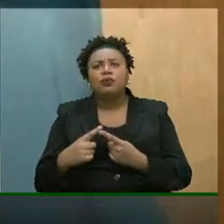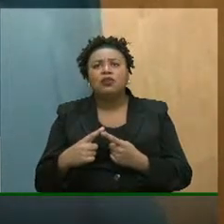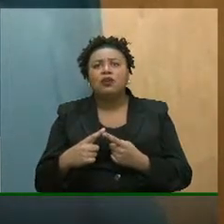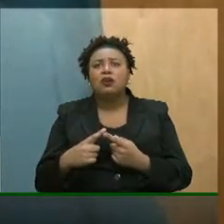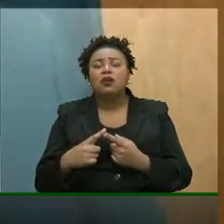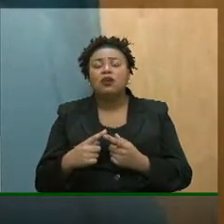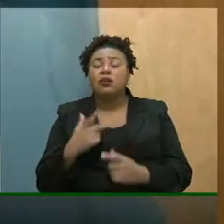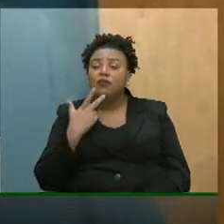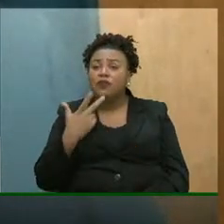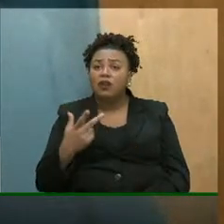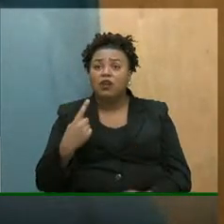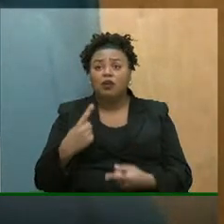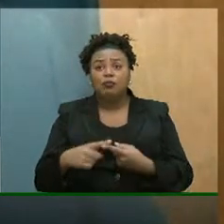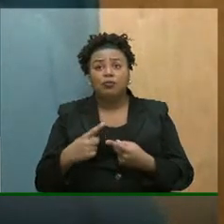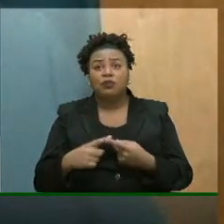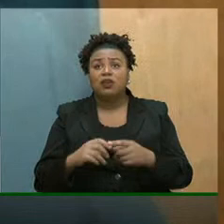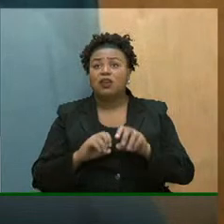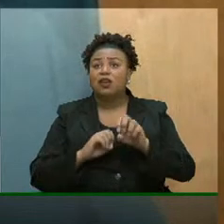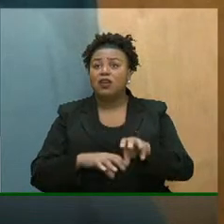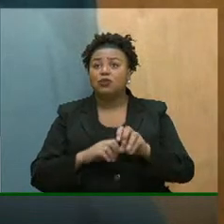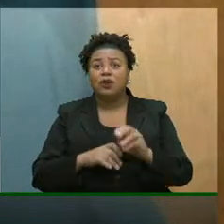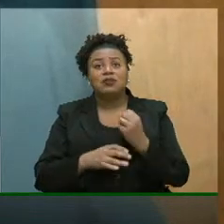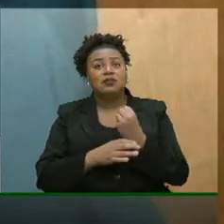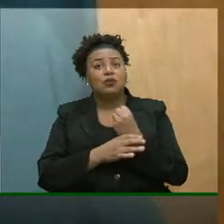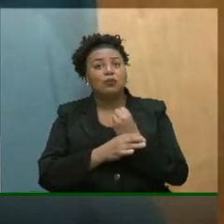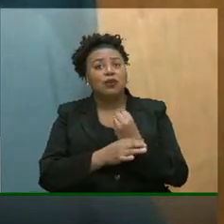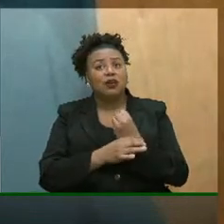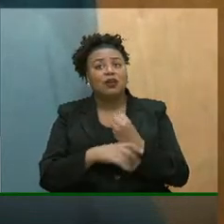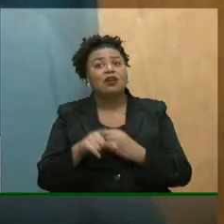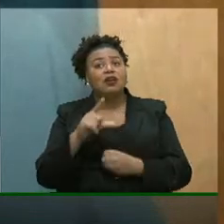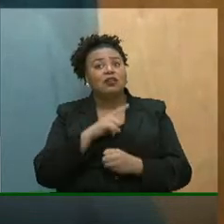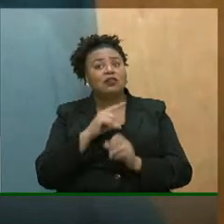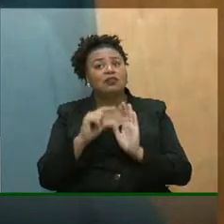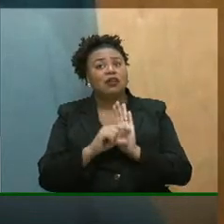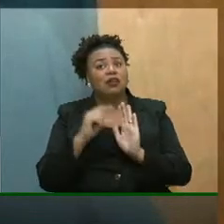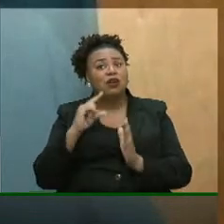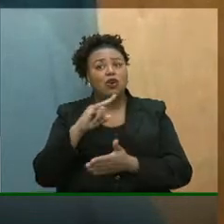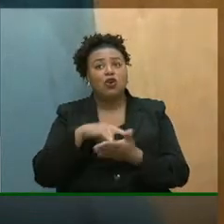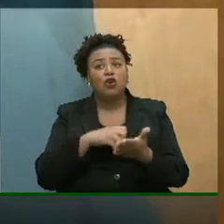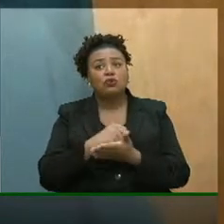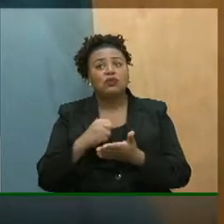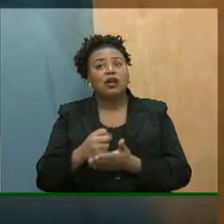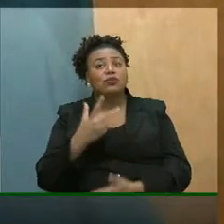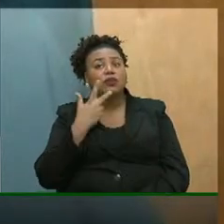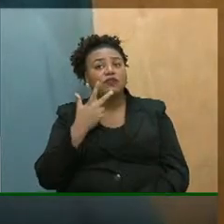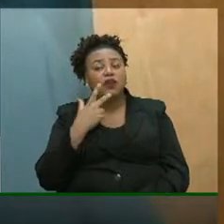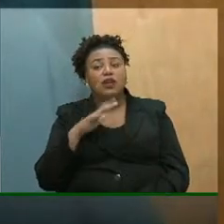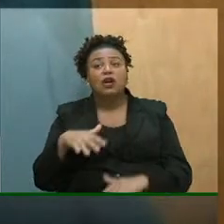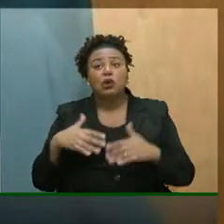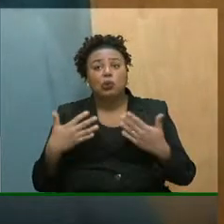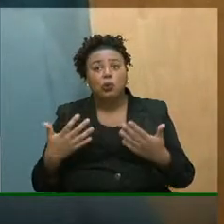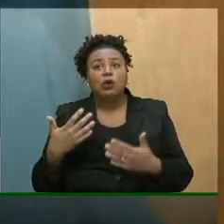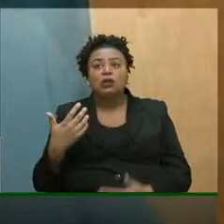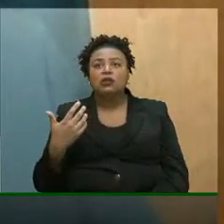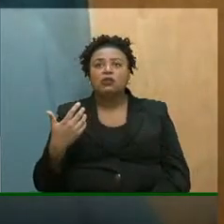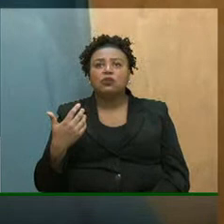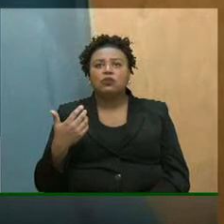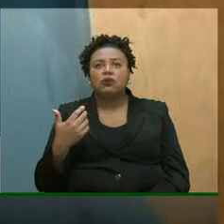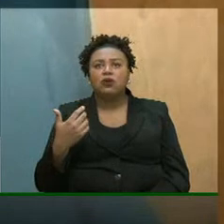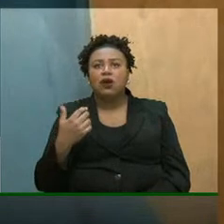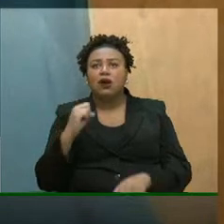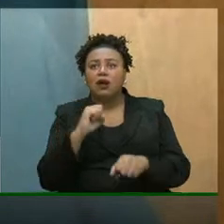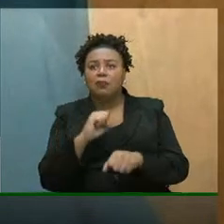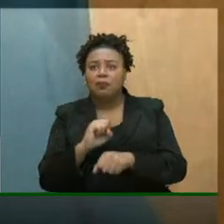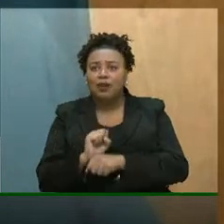sério? Primeiro, que a educação me garantiu que há uma cláusula no contrato que diz que quando a paralisação